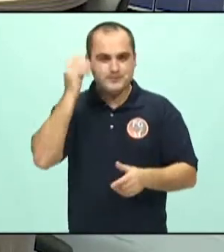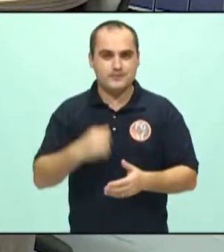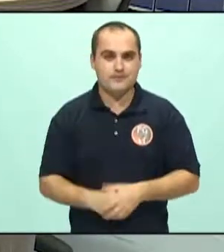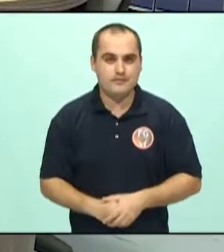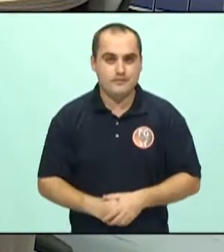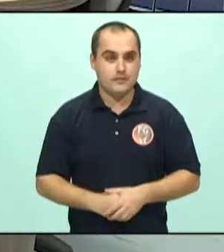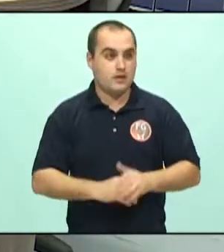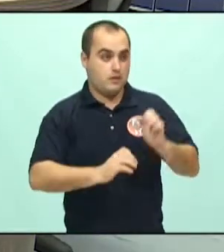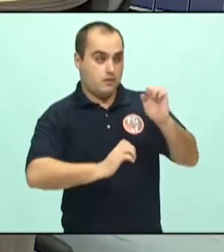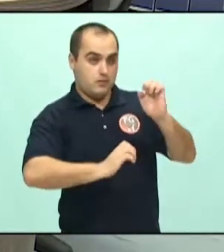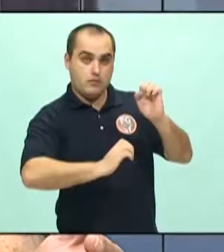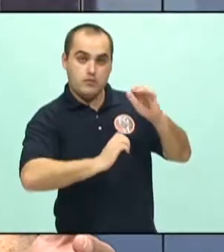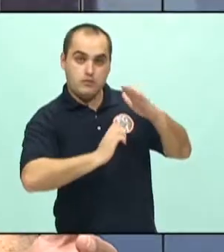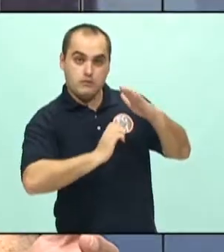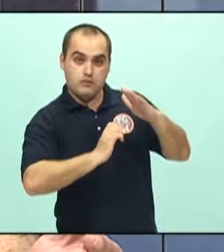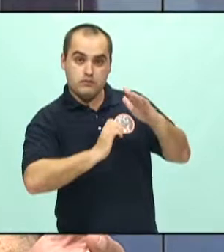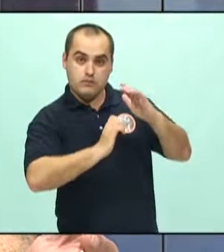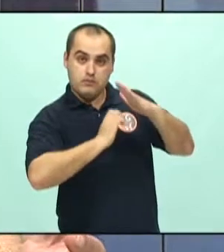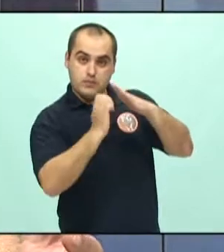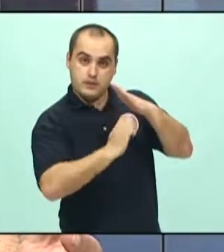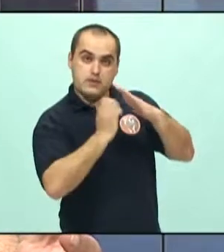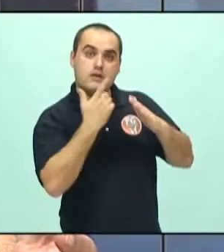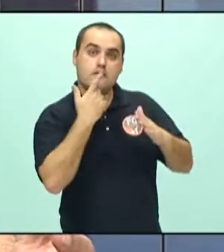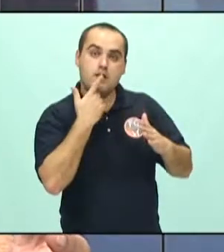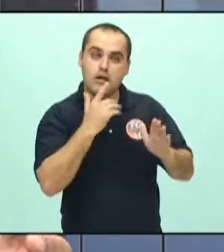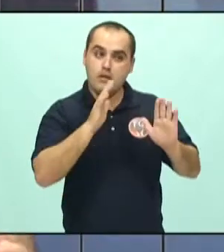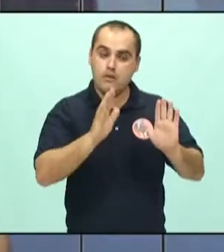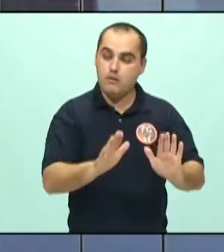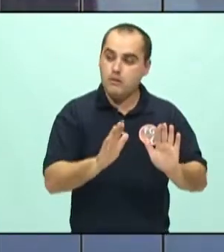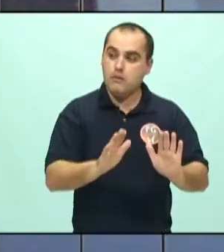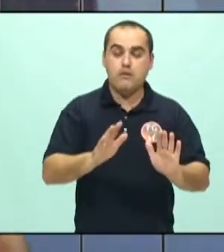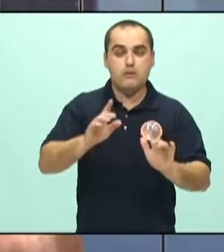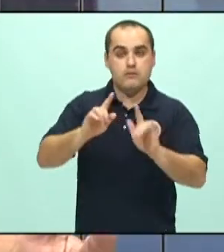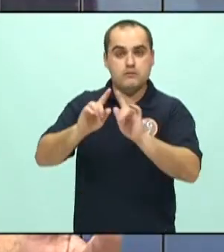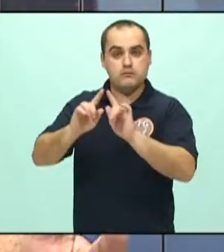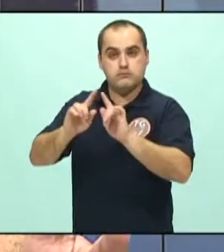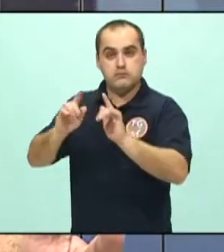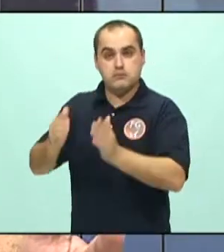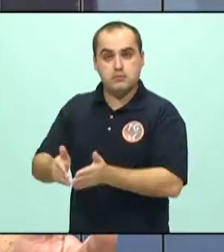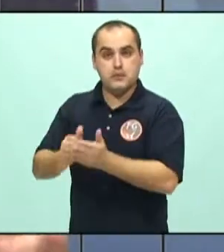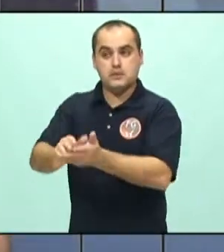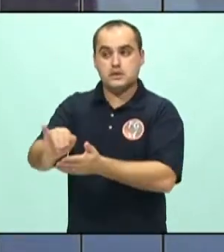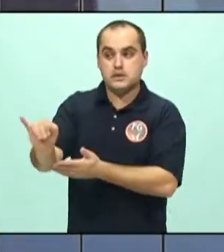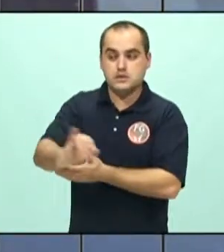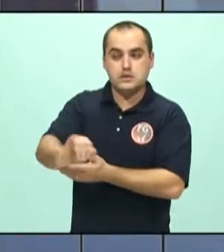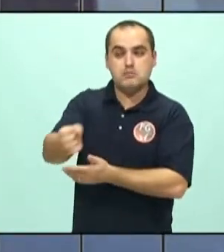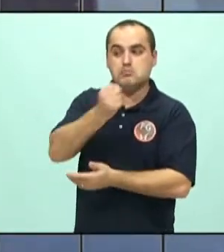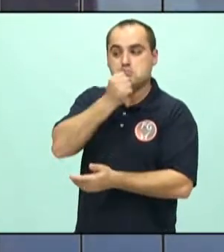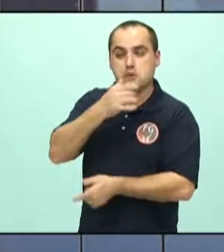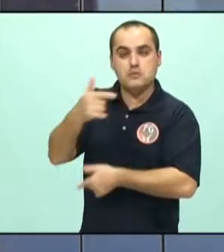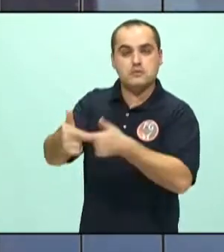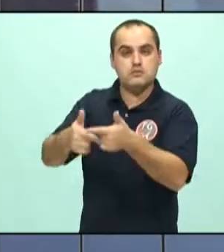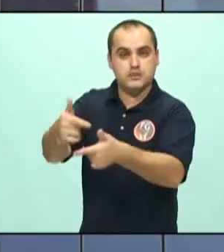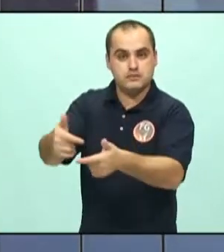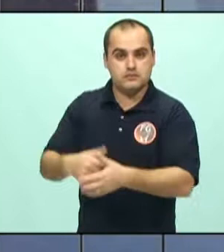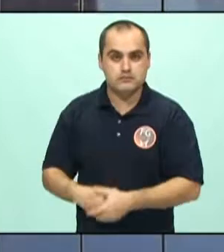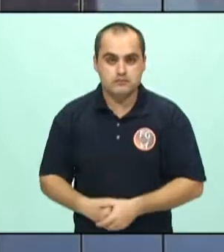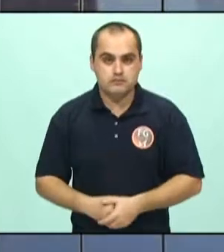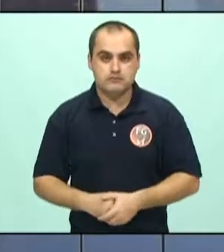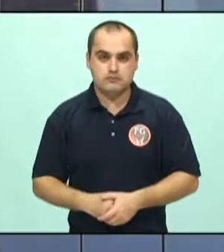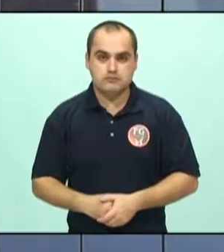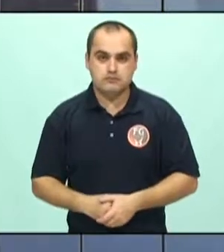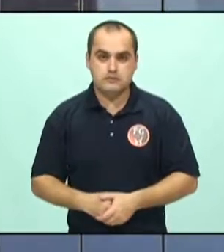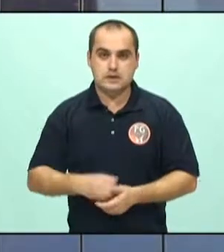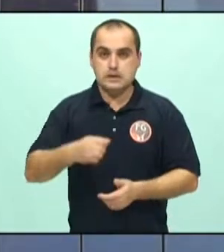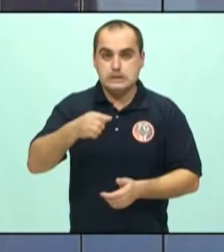obra é atrativa, porque o trabalhador portuário avulso, ele só tem custo para o empresário quando tem trabalho. Não tendo trabalho,